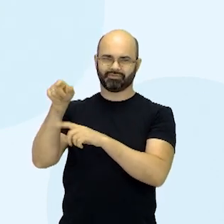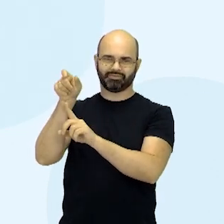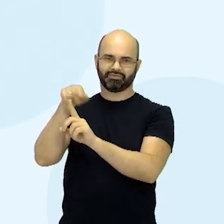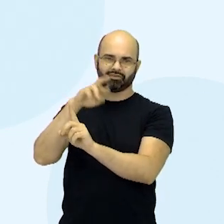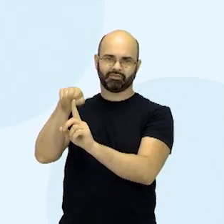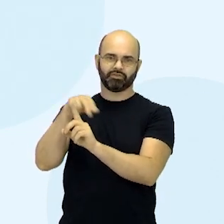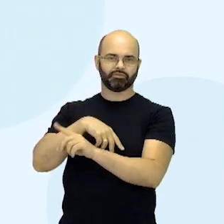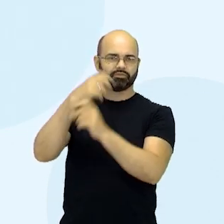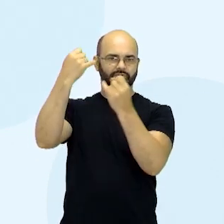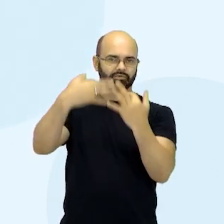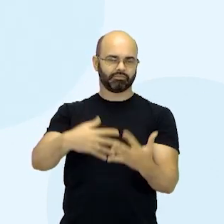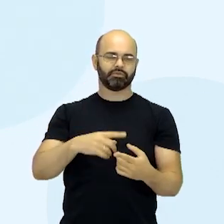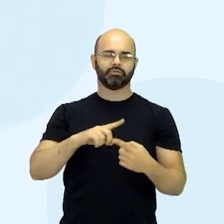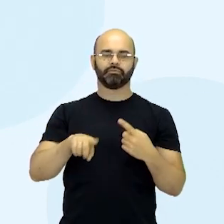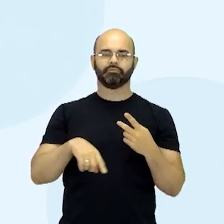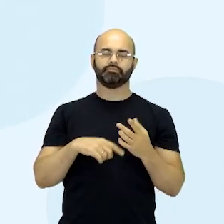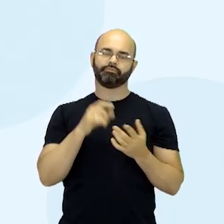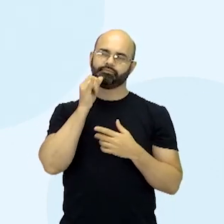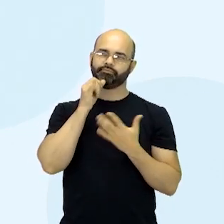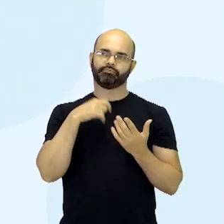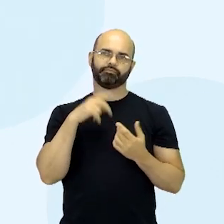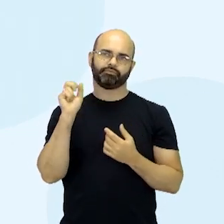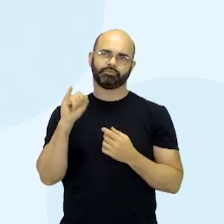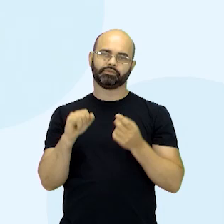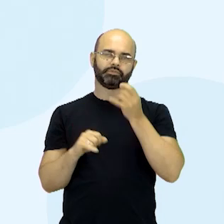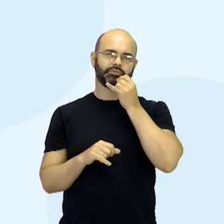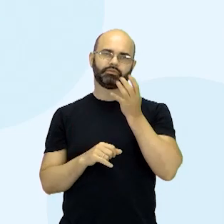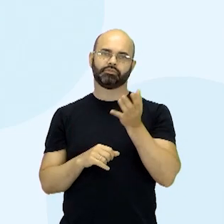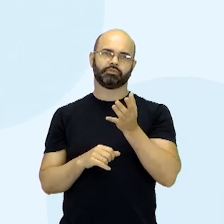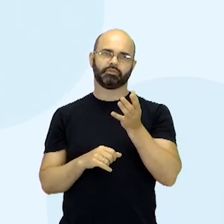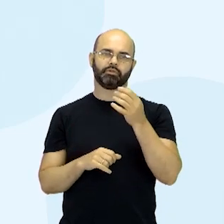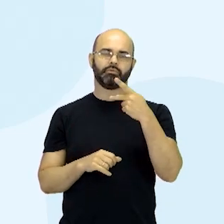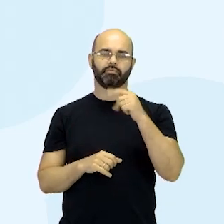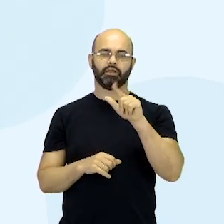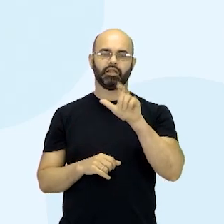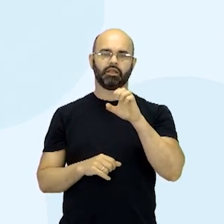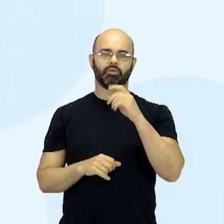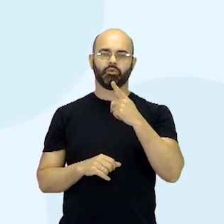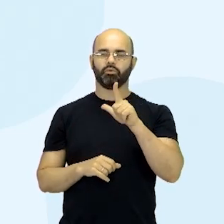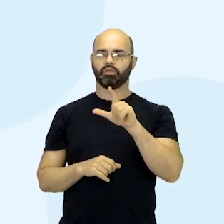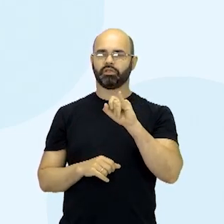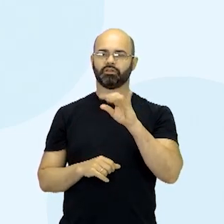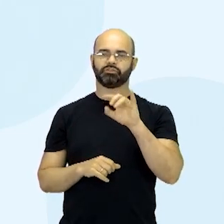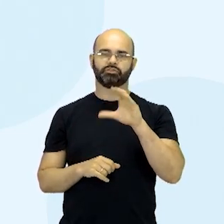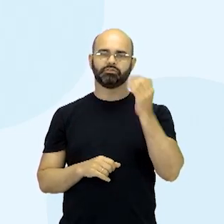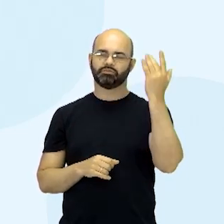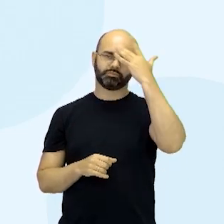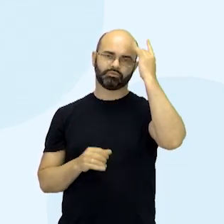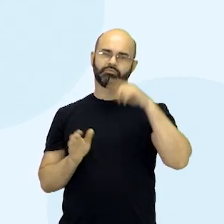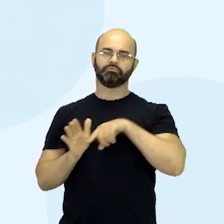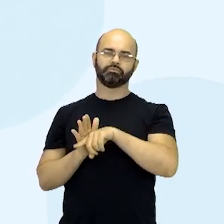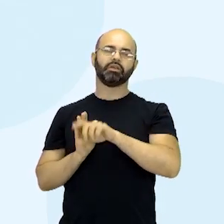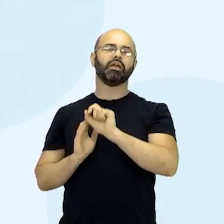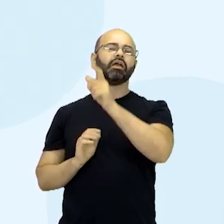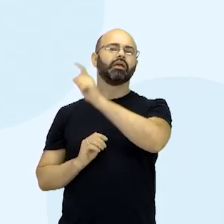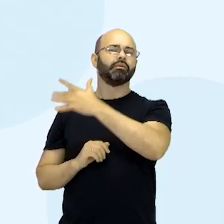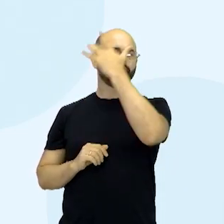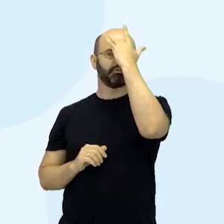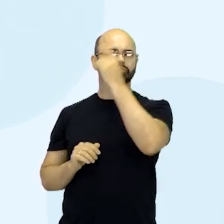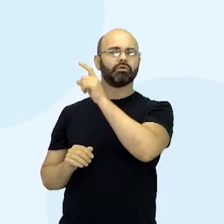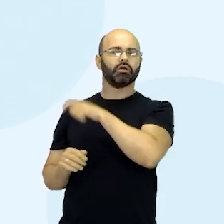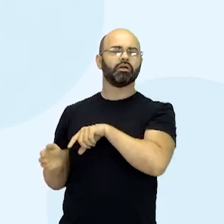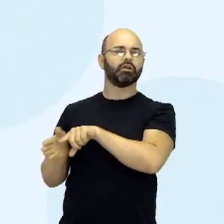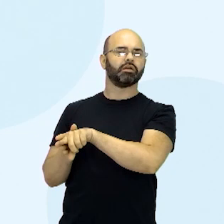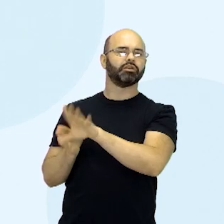a referência no seu texto. Por exemplo, vou fazer sobre a arte paleolítica. Quem fez essa pesquisa? Foi tal pesquisador, então